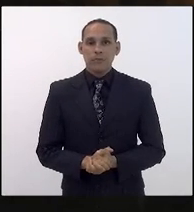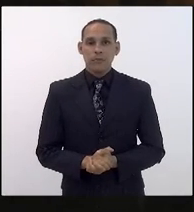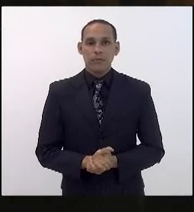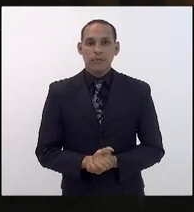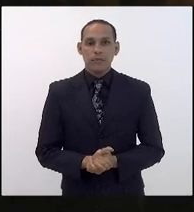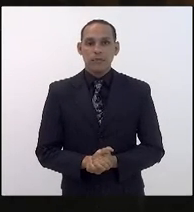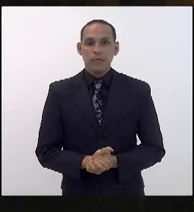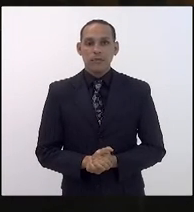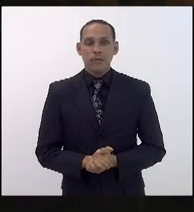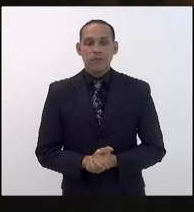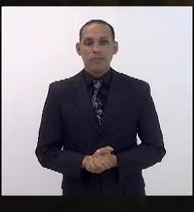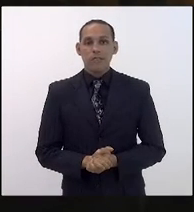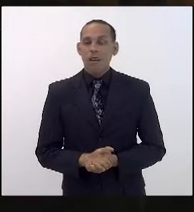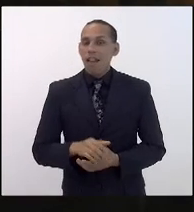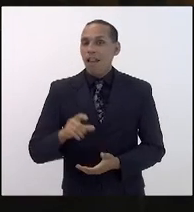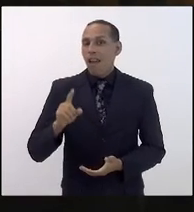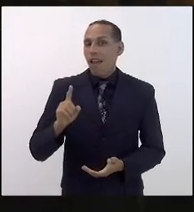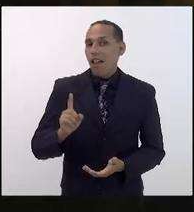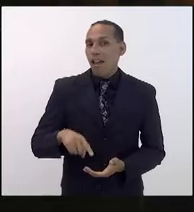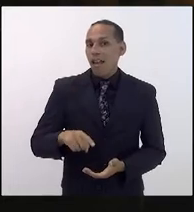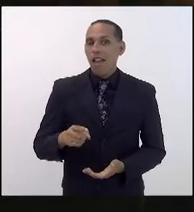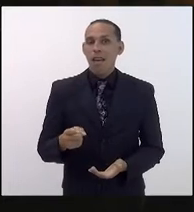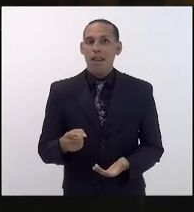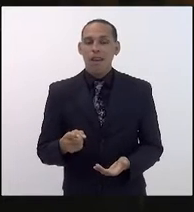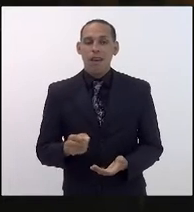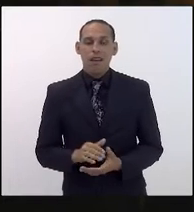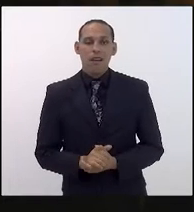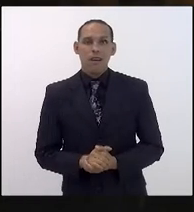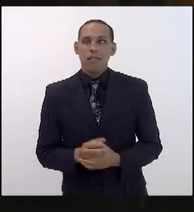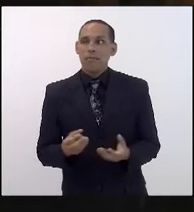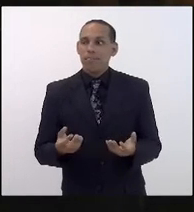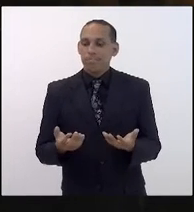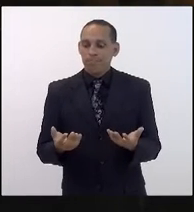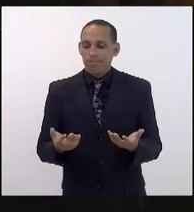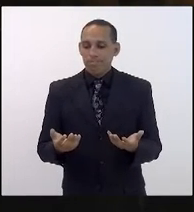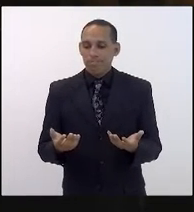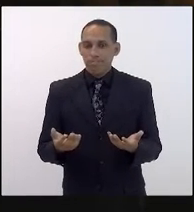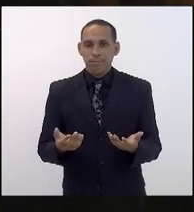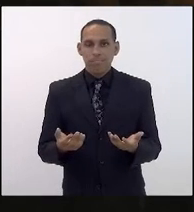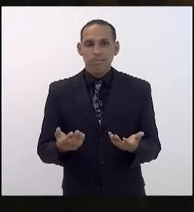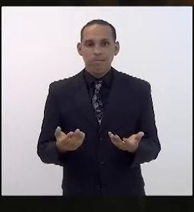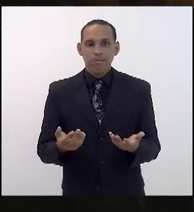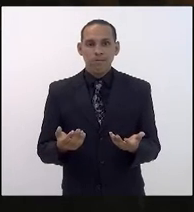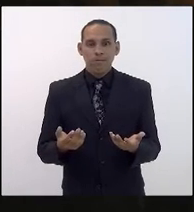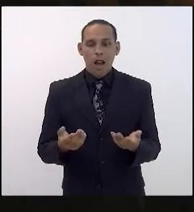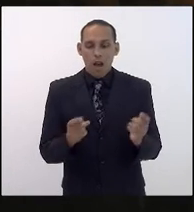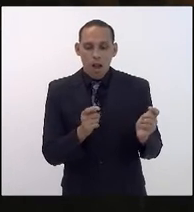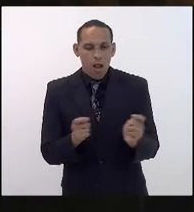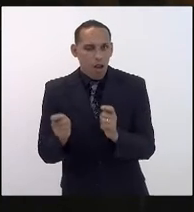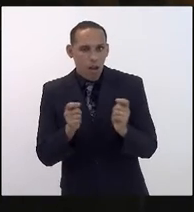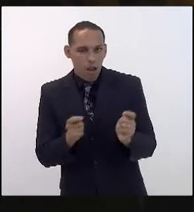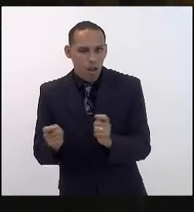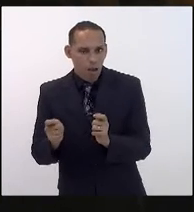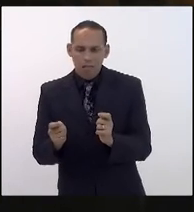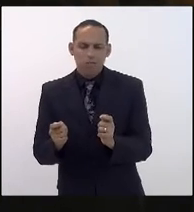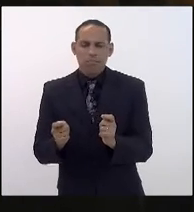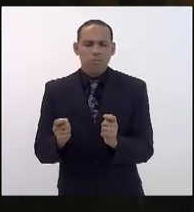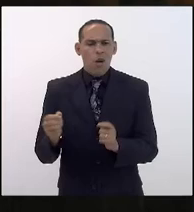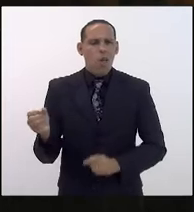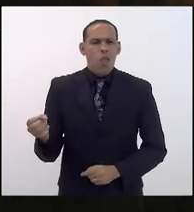e ela decisão absolutamente fora da rotina da